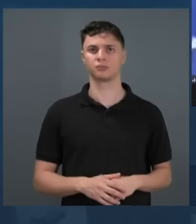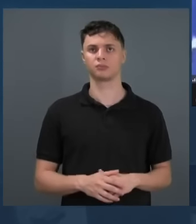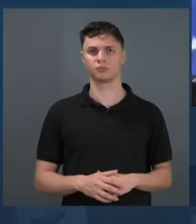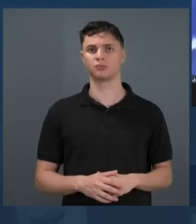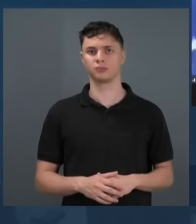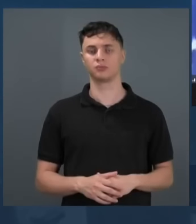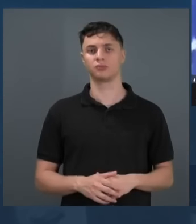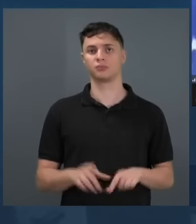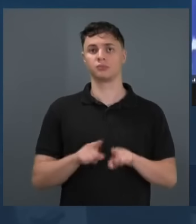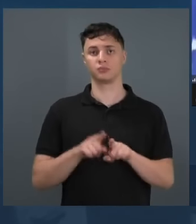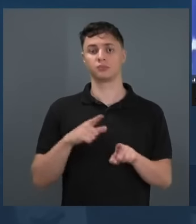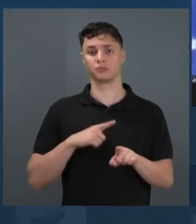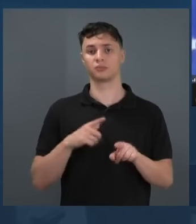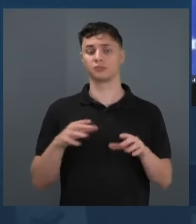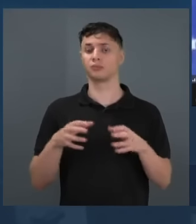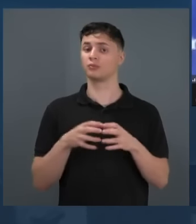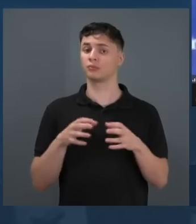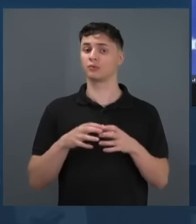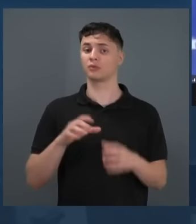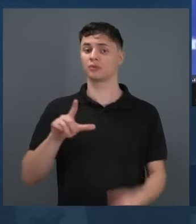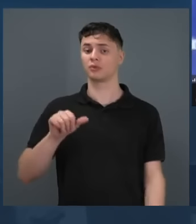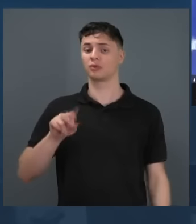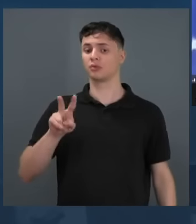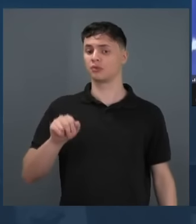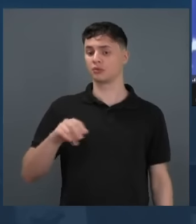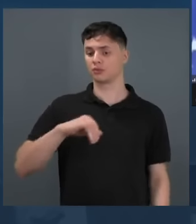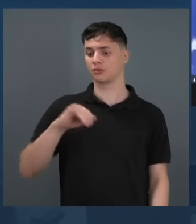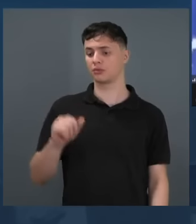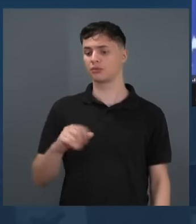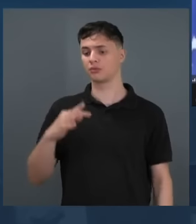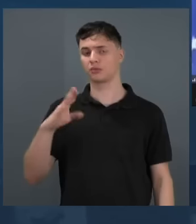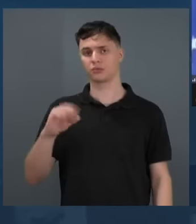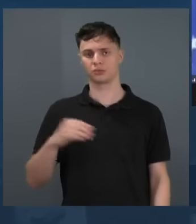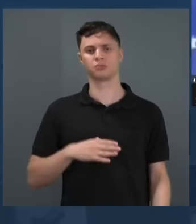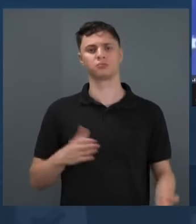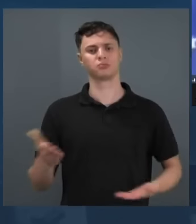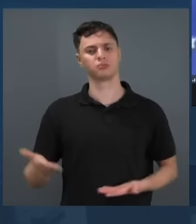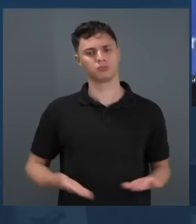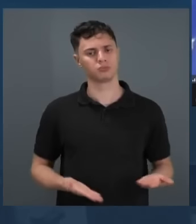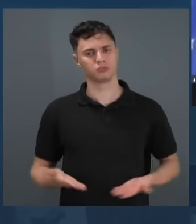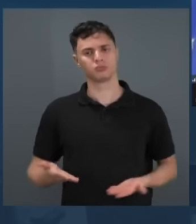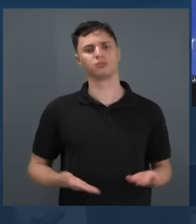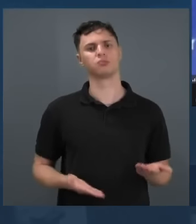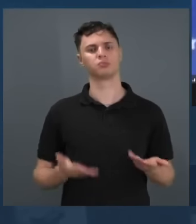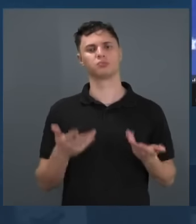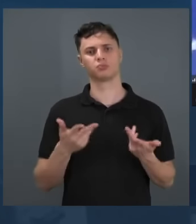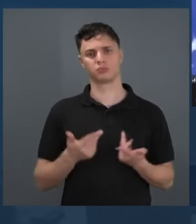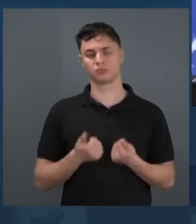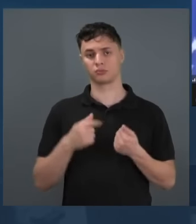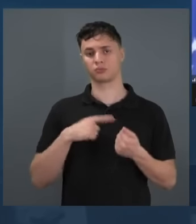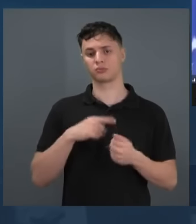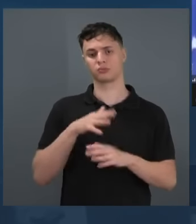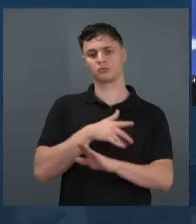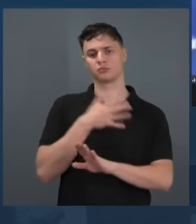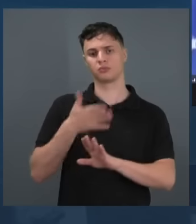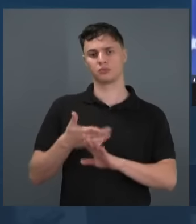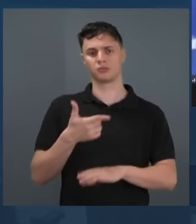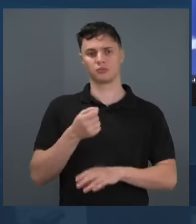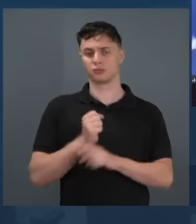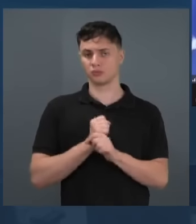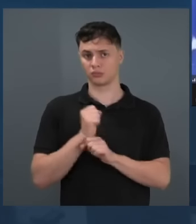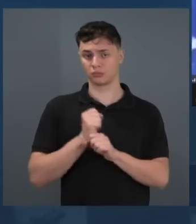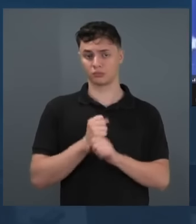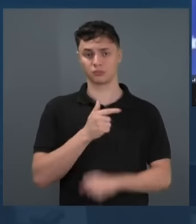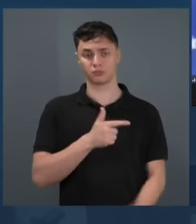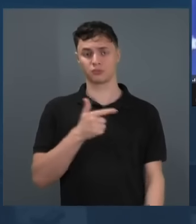dessa força-tarefa da Lava Jato, servidores exemplares. Ao longo de 20 anos,